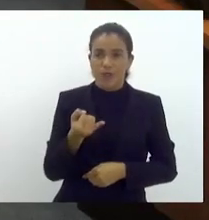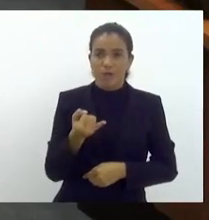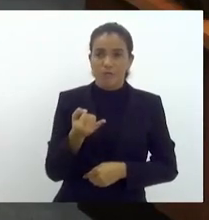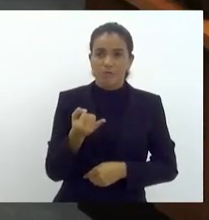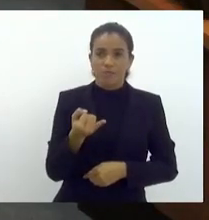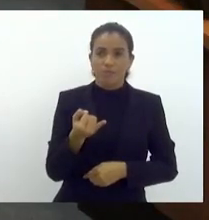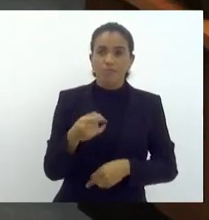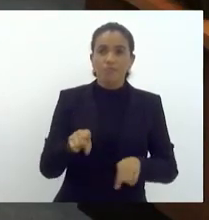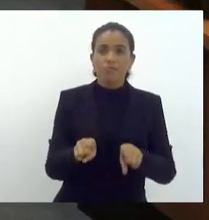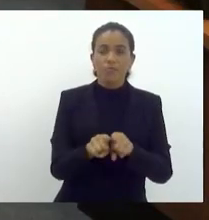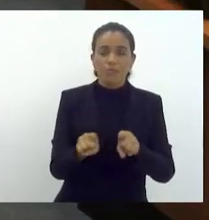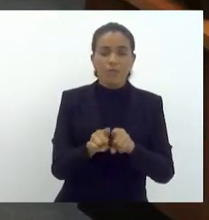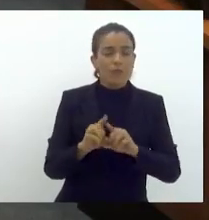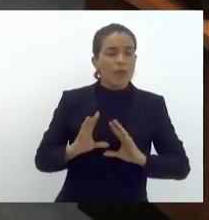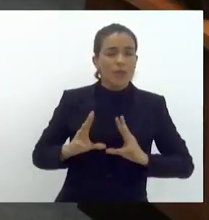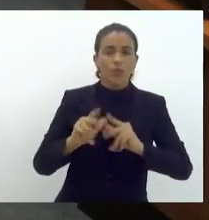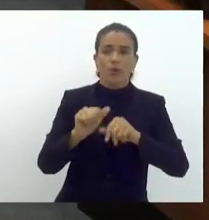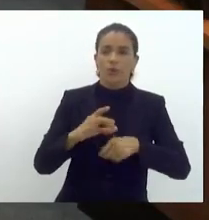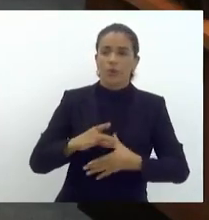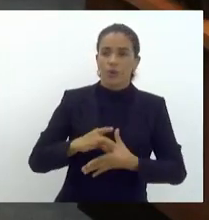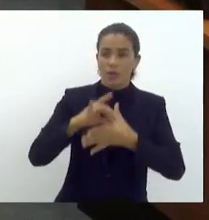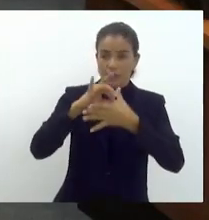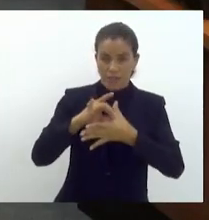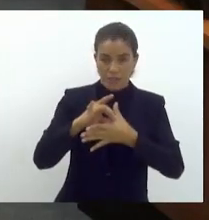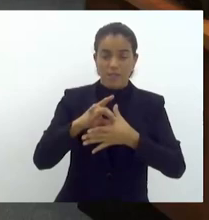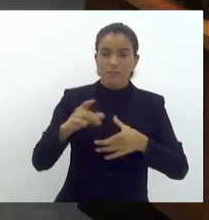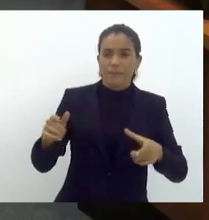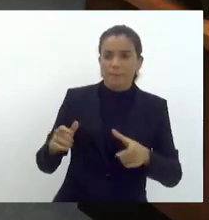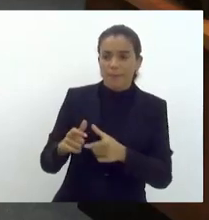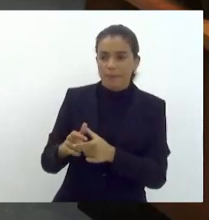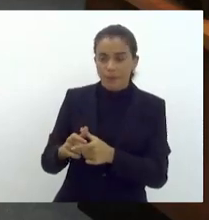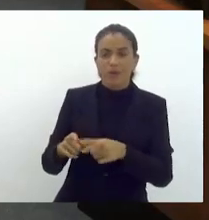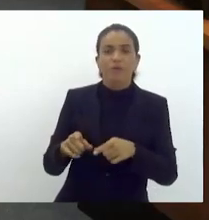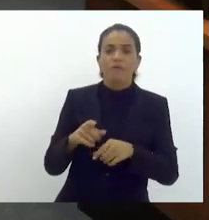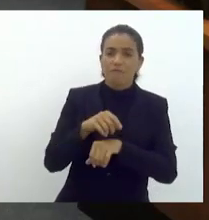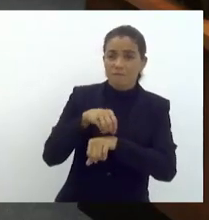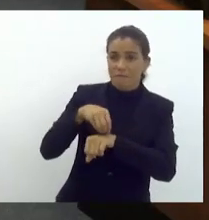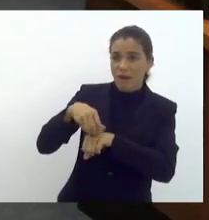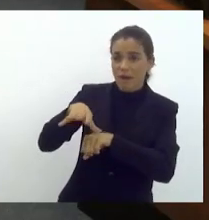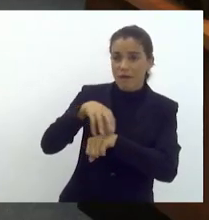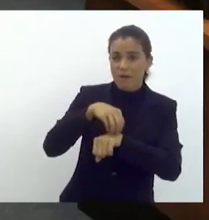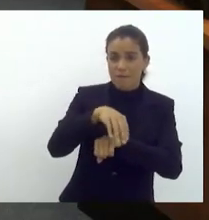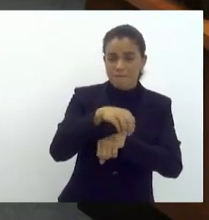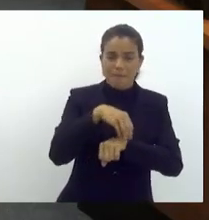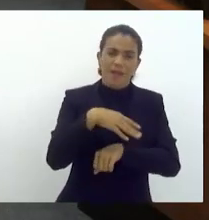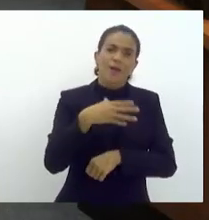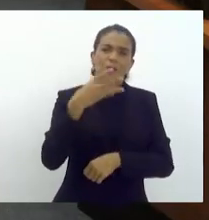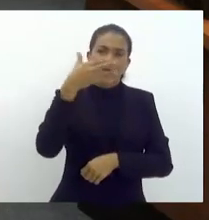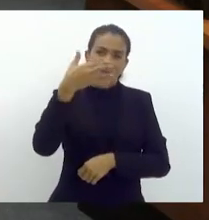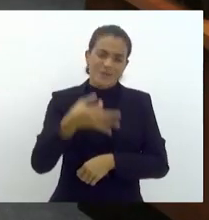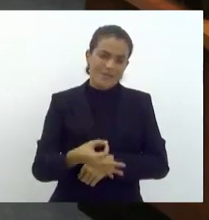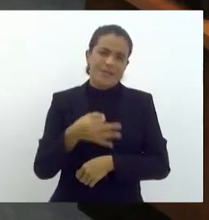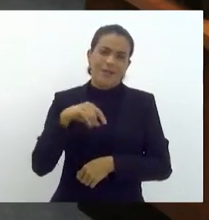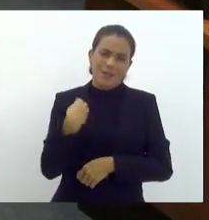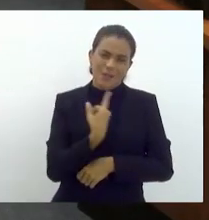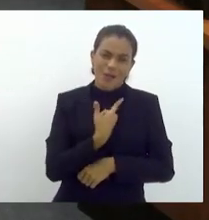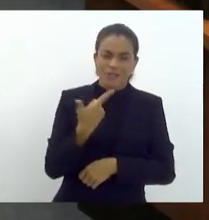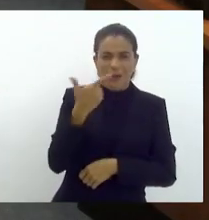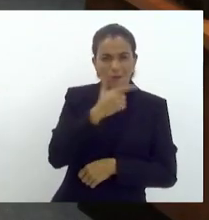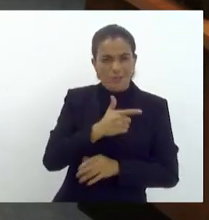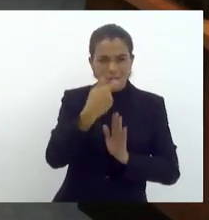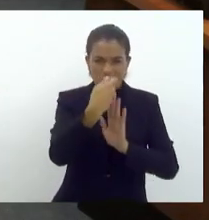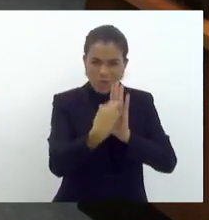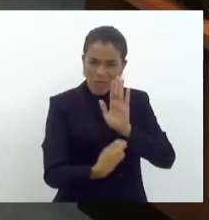a todos os líderes da da minoria da oposição dessa casa e dizer para eles que com certeza a gente tá conseguindo fechar um bom texto